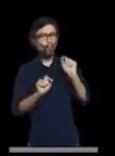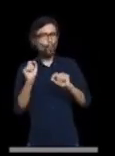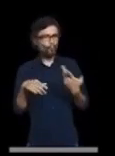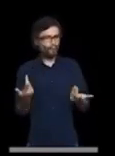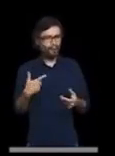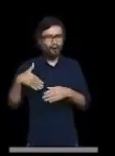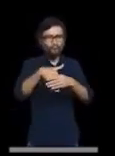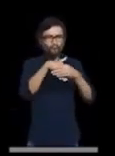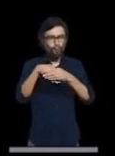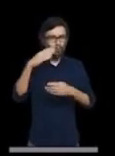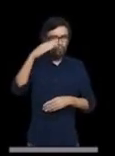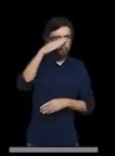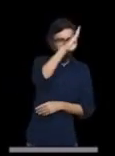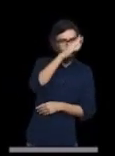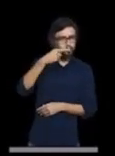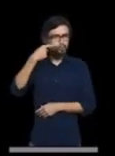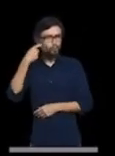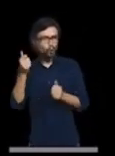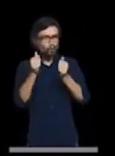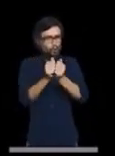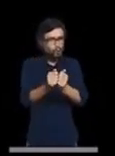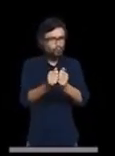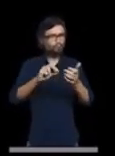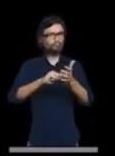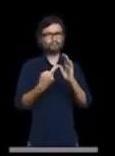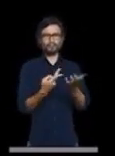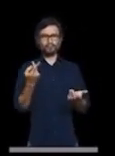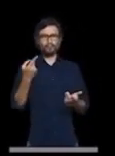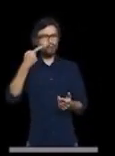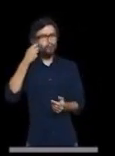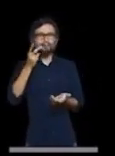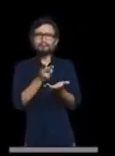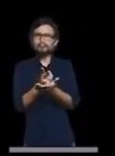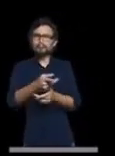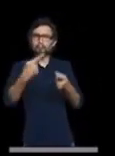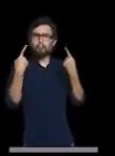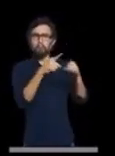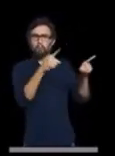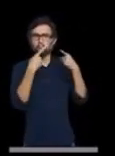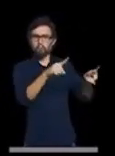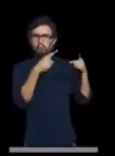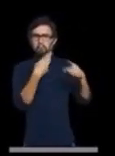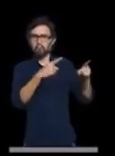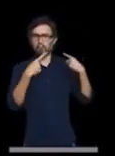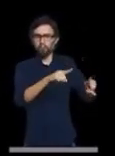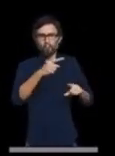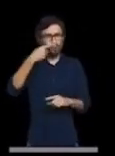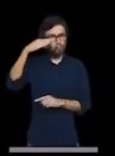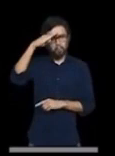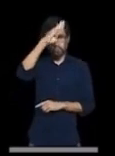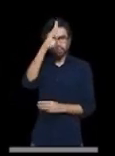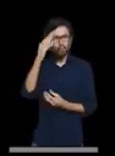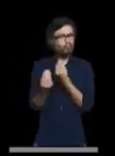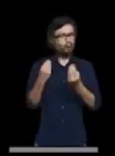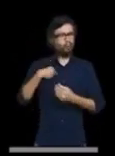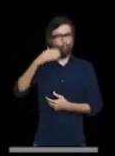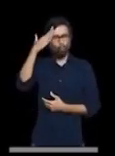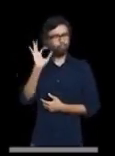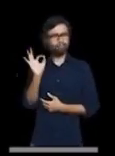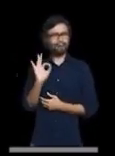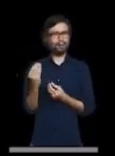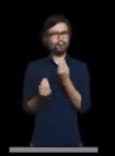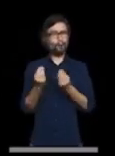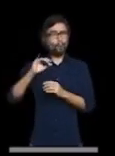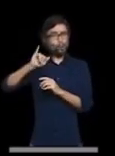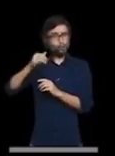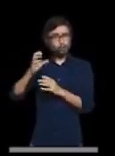voto Bolsodória. João Dória, que atacou de todas as formas o Jair Bolsonaro, disse na